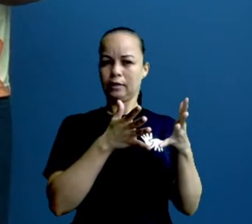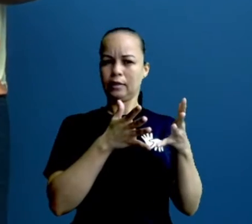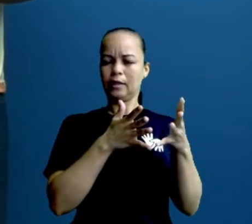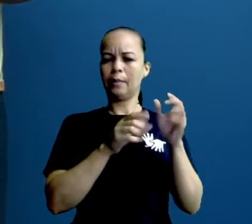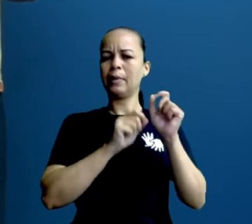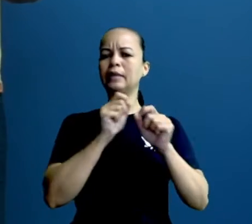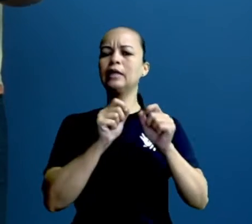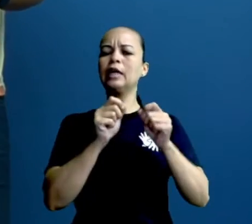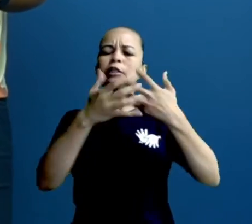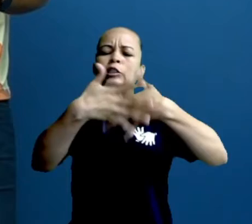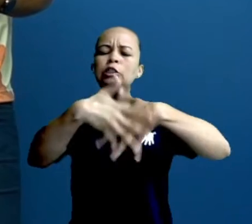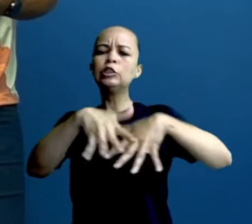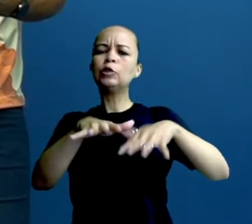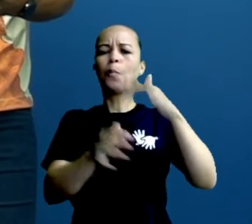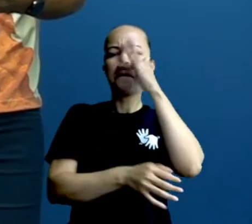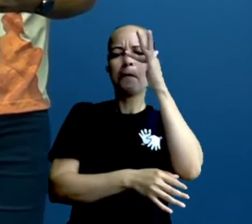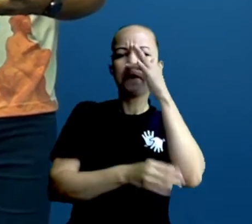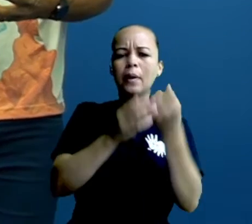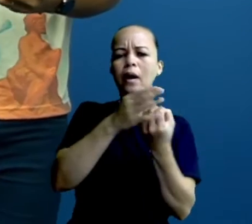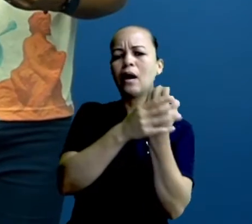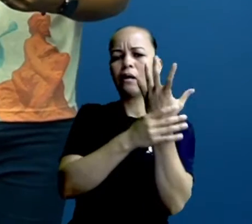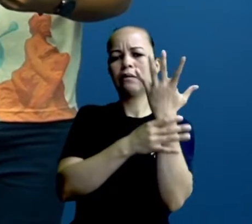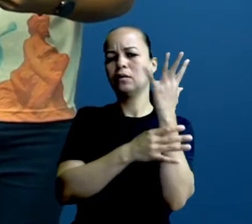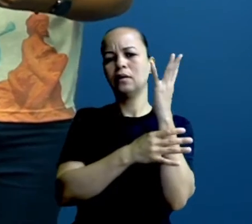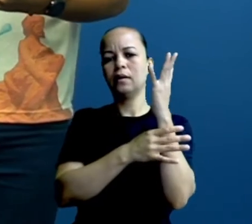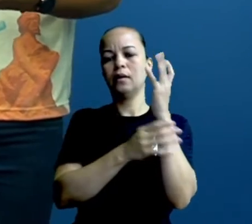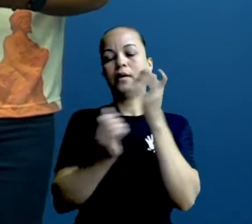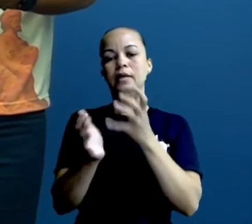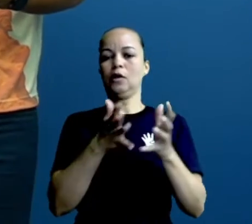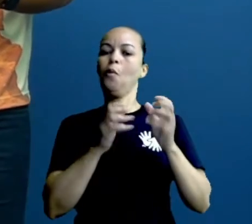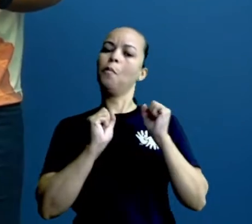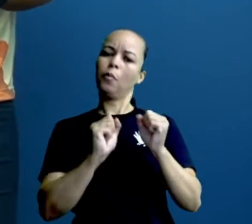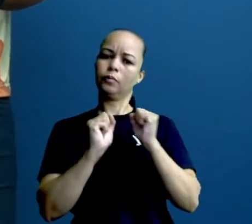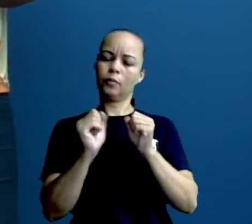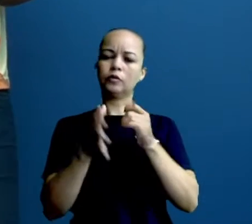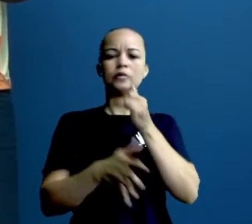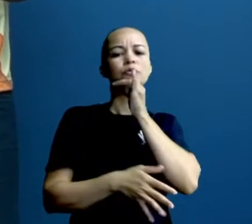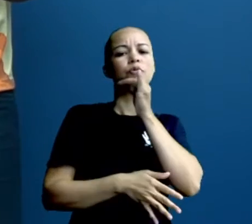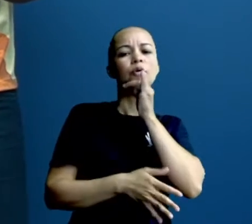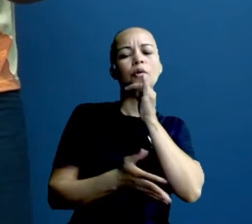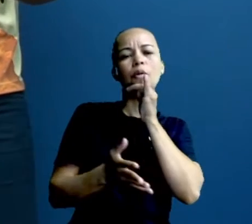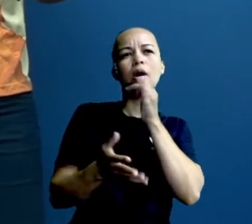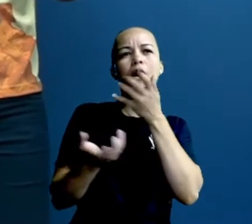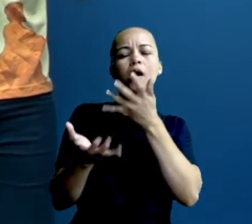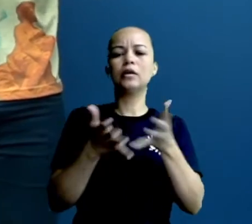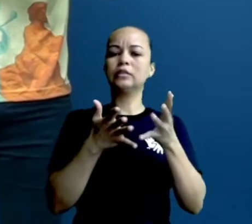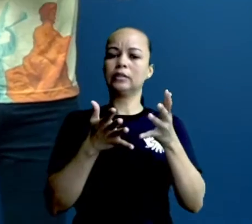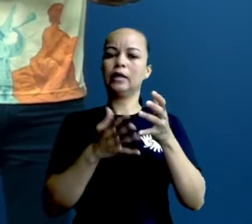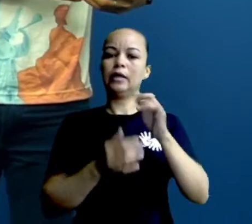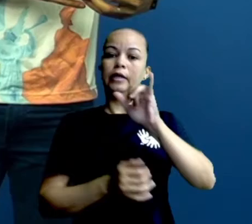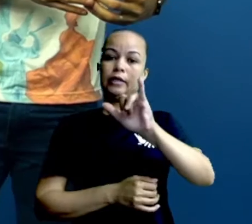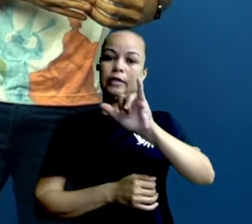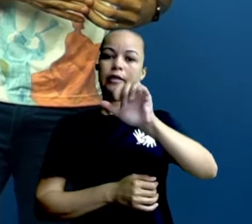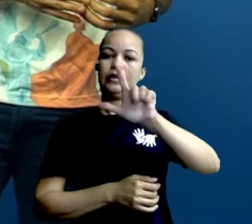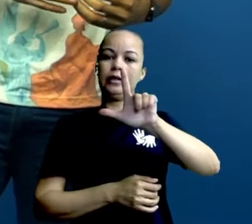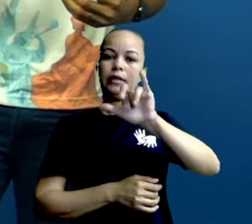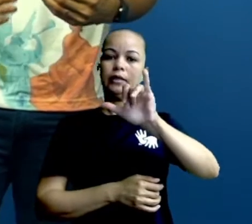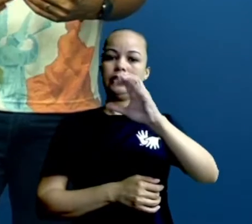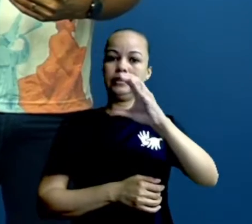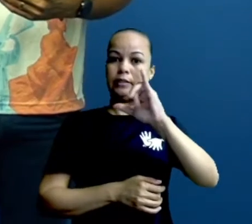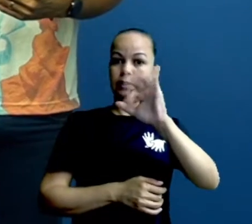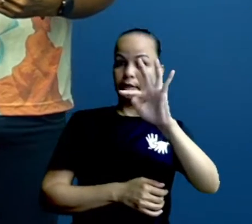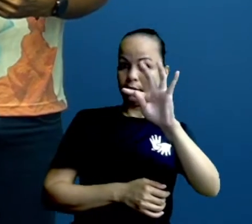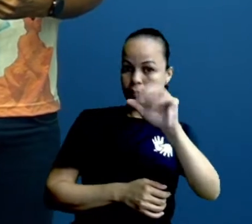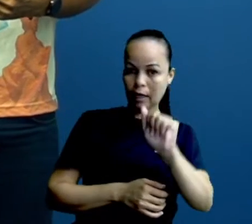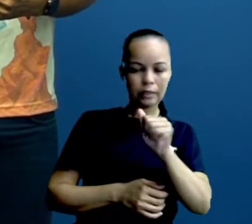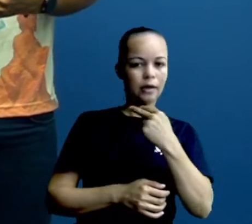certo? De uma planta, certo? Portanto, a gente pode trazer o exemplo de uma droga ilícita, tá certo? Que não